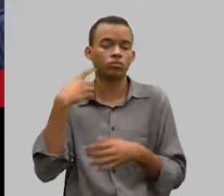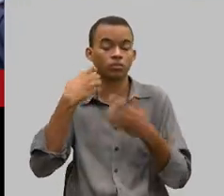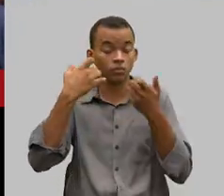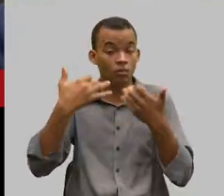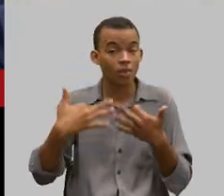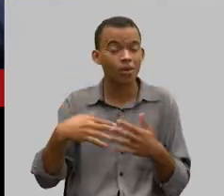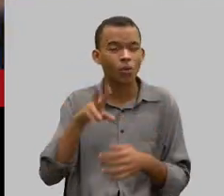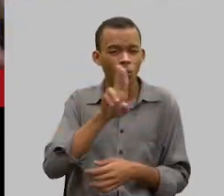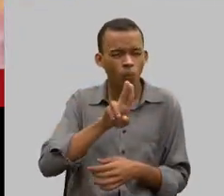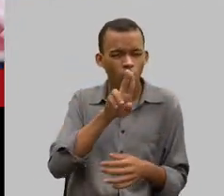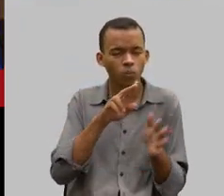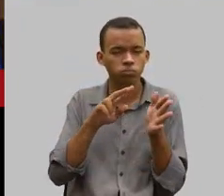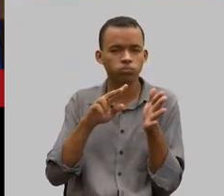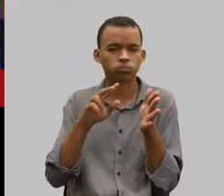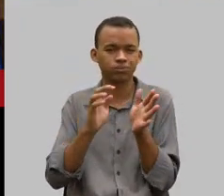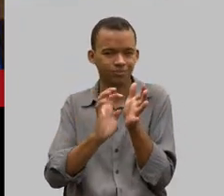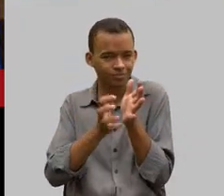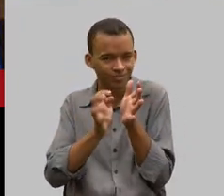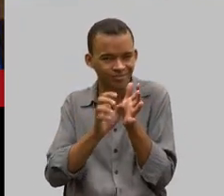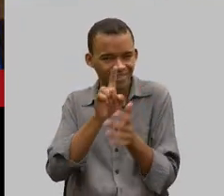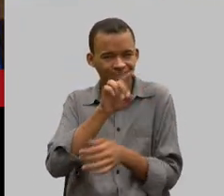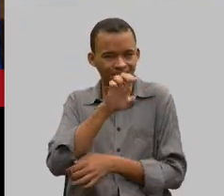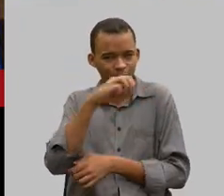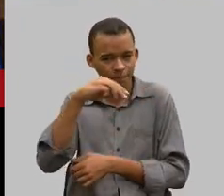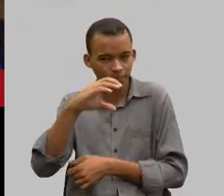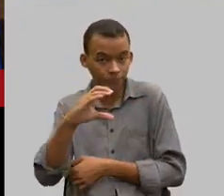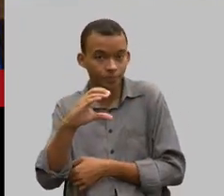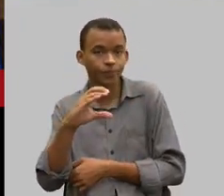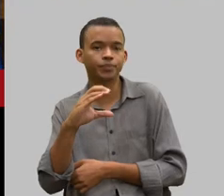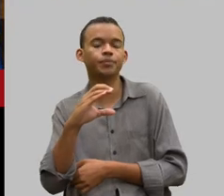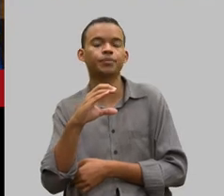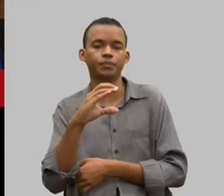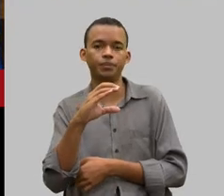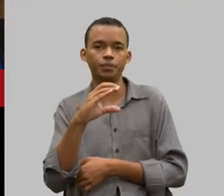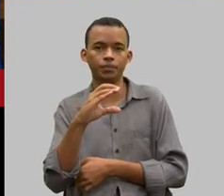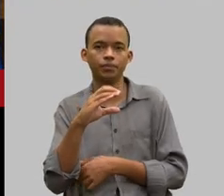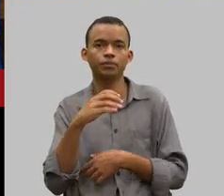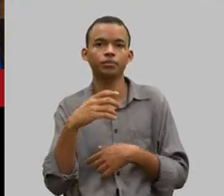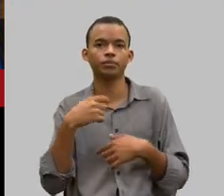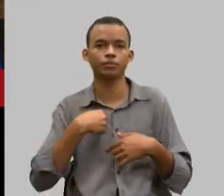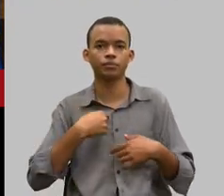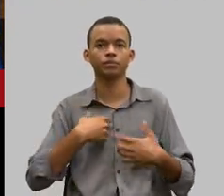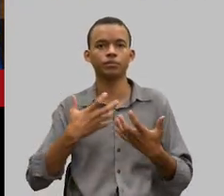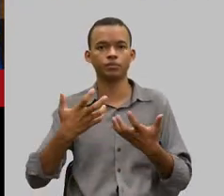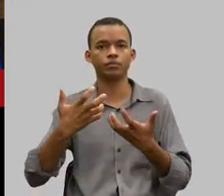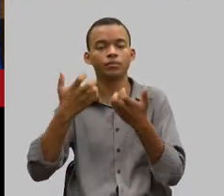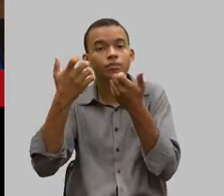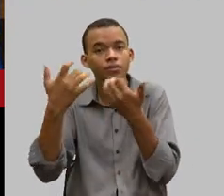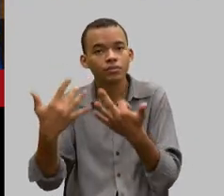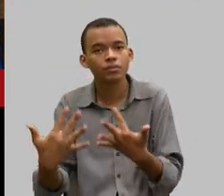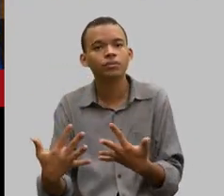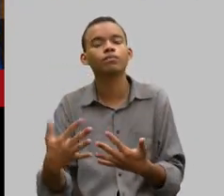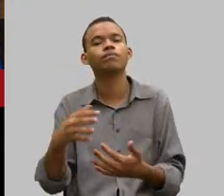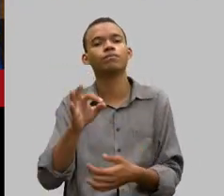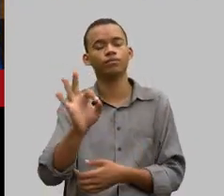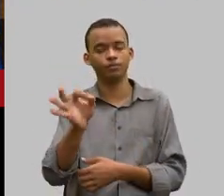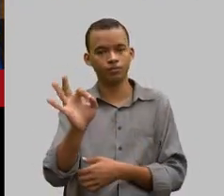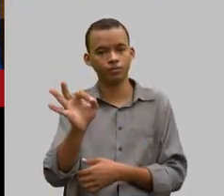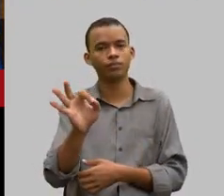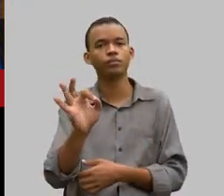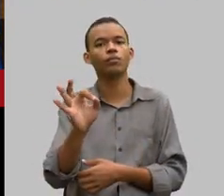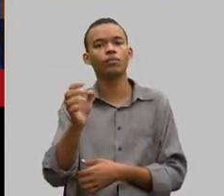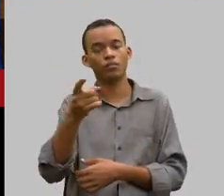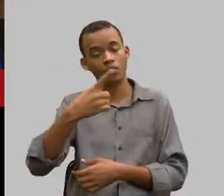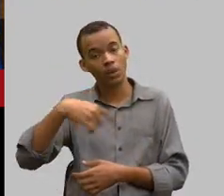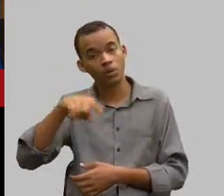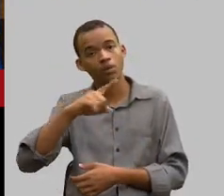eh da EMC e E aí eu queria esclarecer que a gente realmente a gente tem